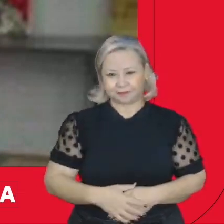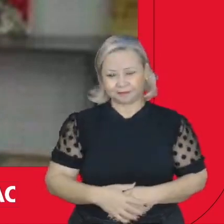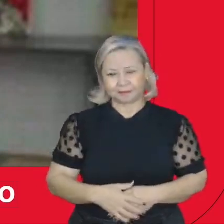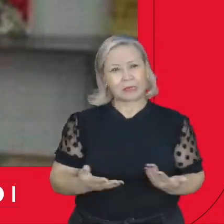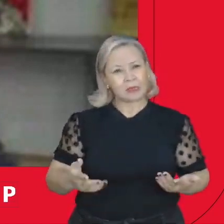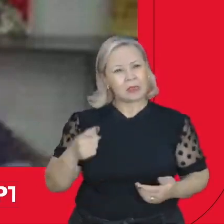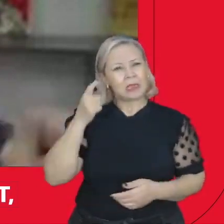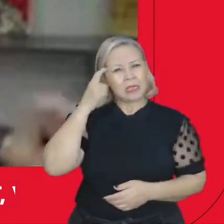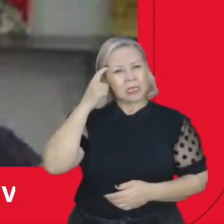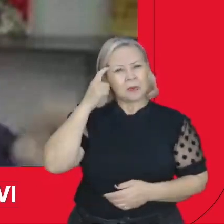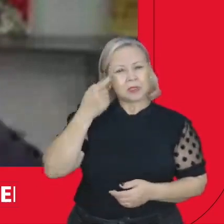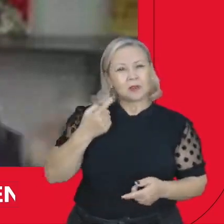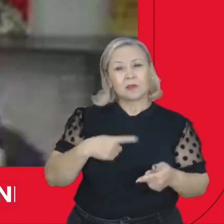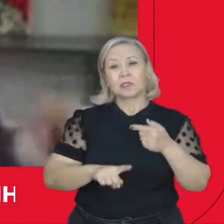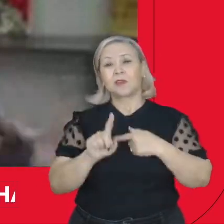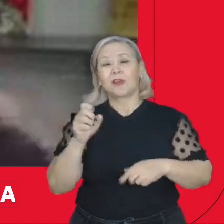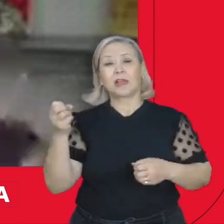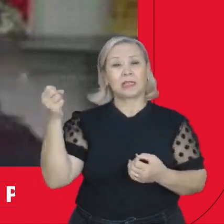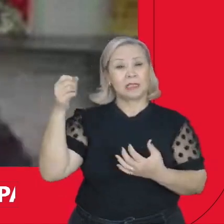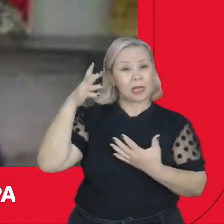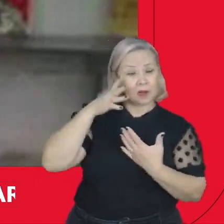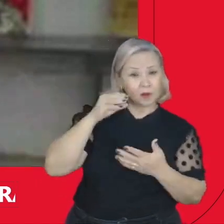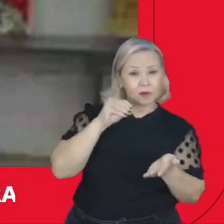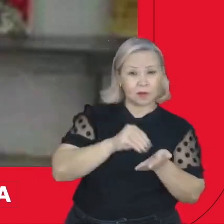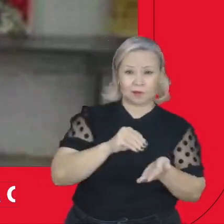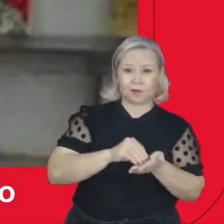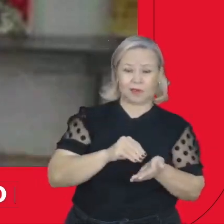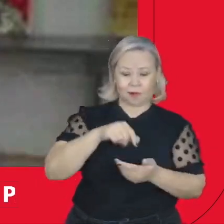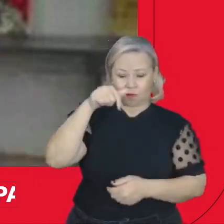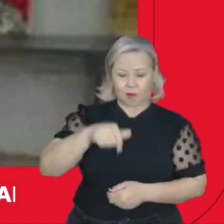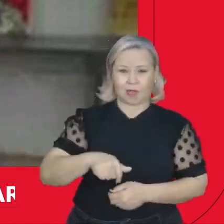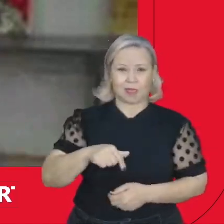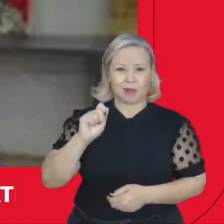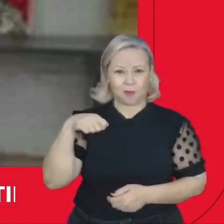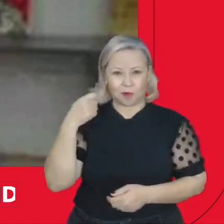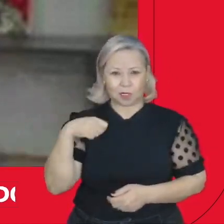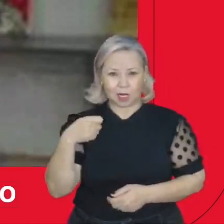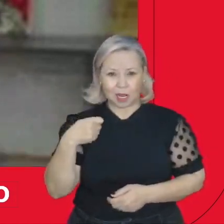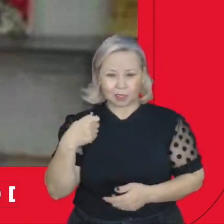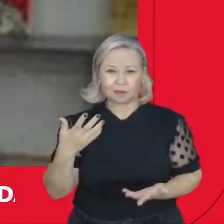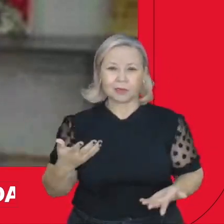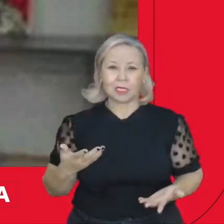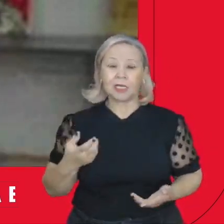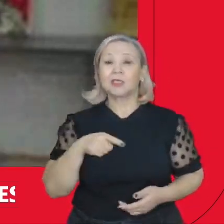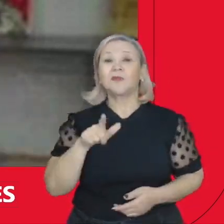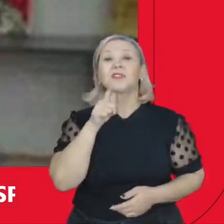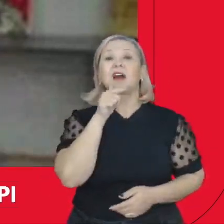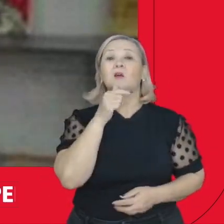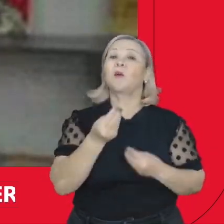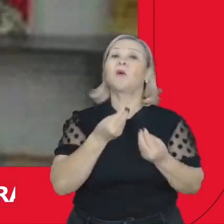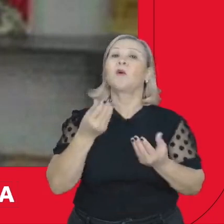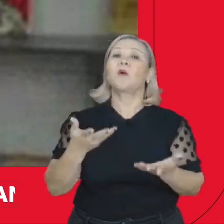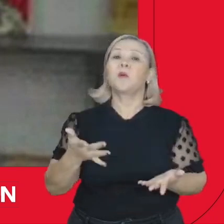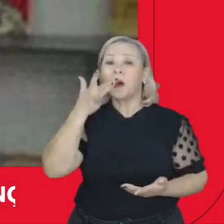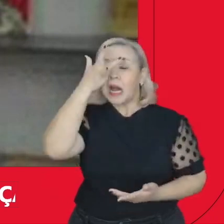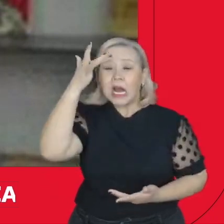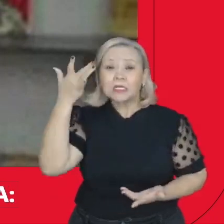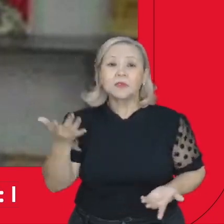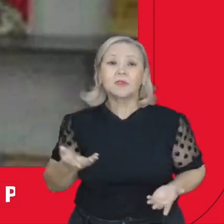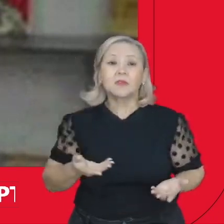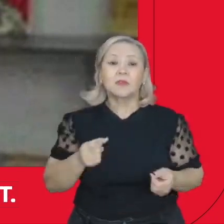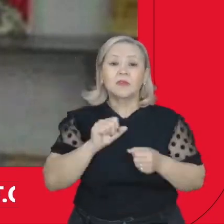telespectadores, se ao invés da luz que faltou uma semana, dias atrás aqui em Porto Alegre, na região metropolitana, se fosse água, as pessoas ir